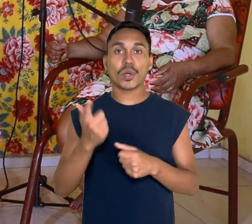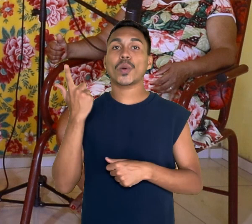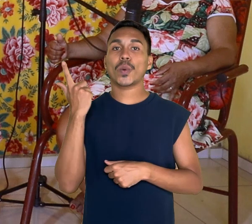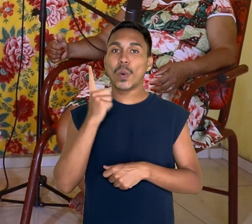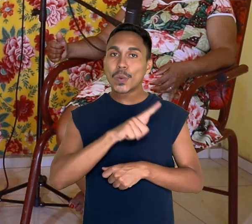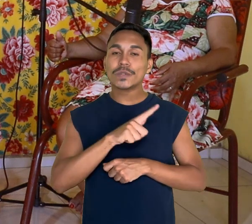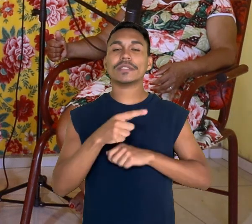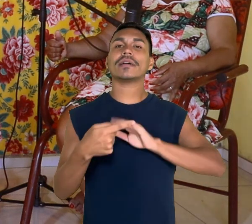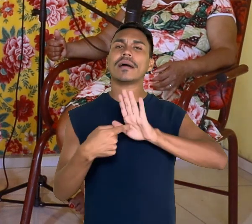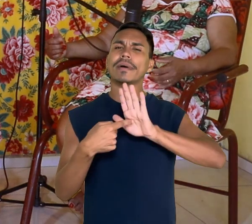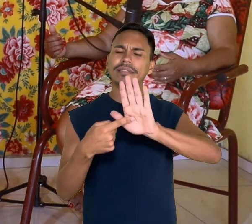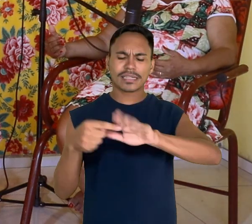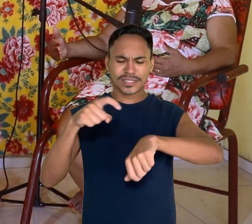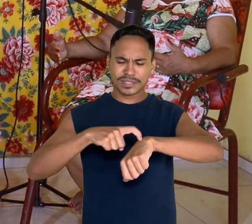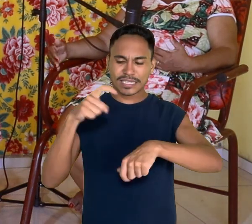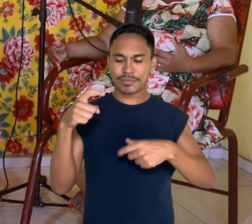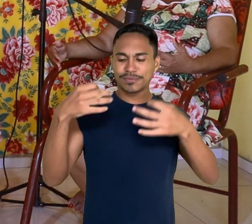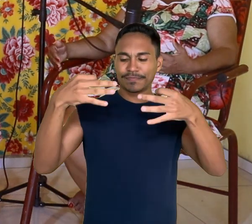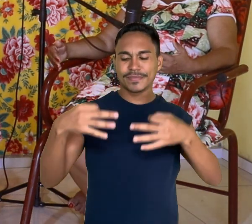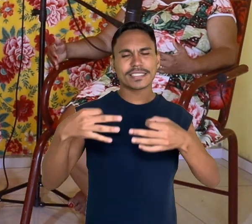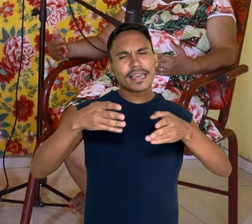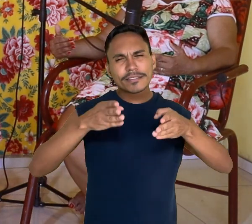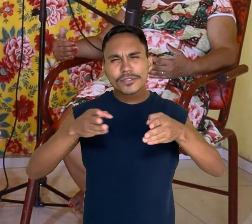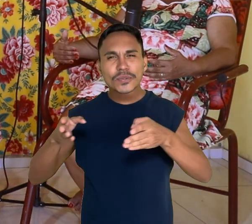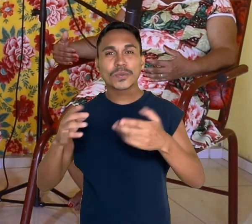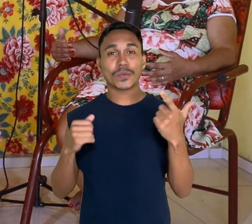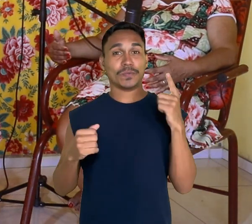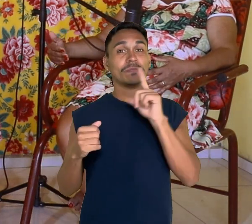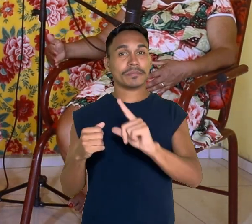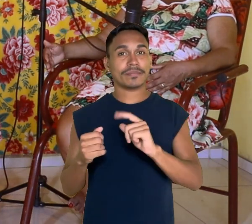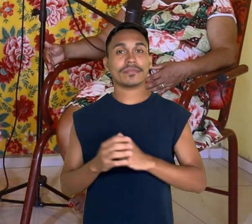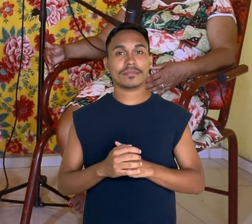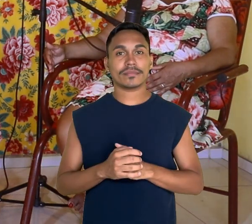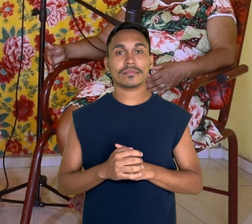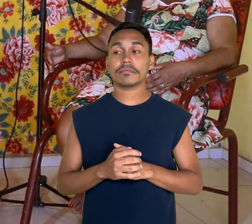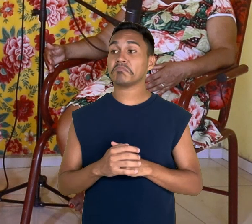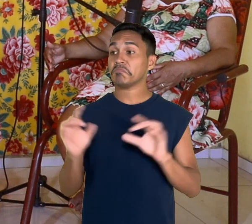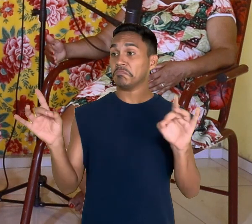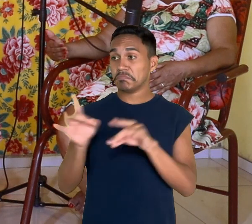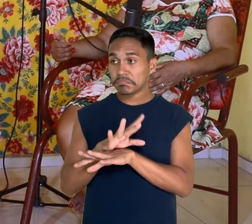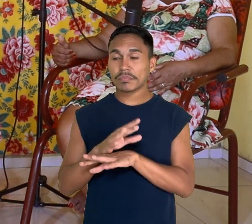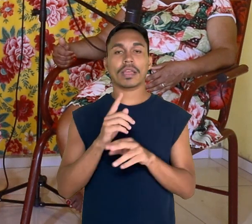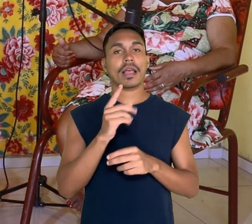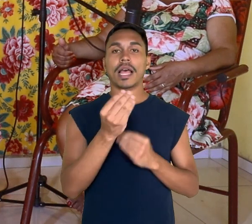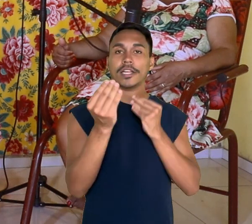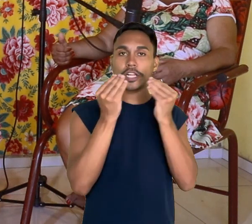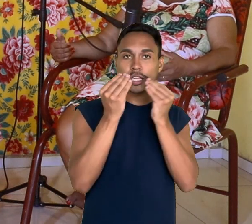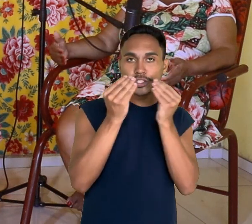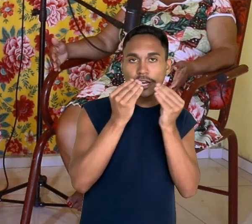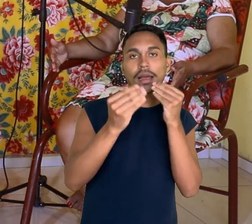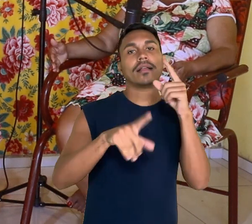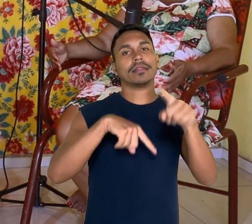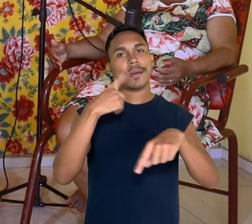passou. Eu consegui fazer a apresentação no tempo que era para ser. Saímos dali,